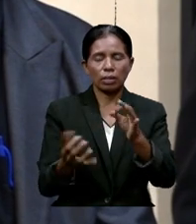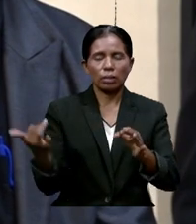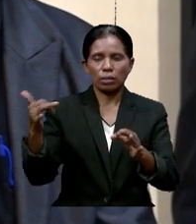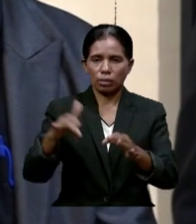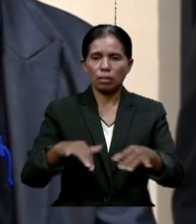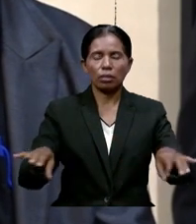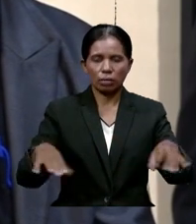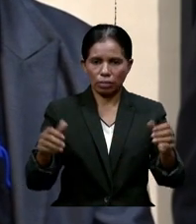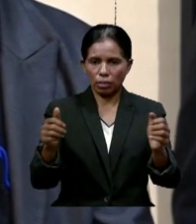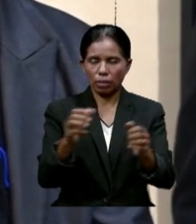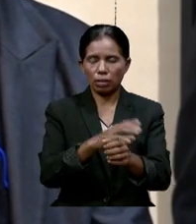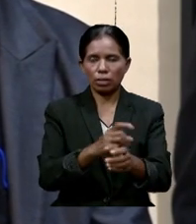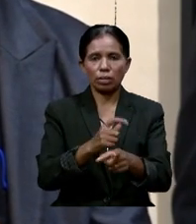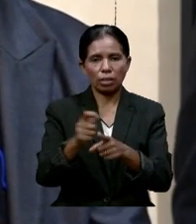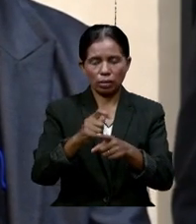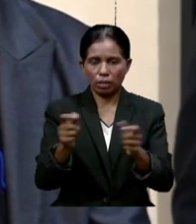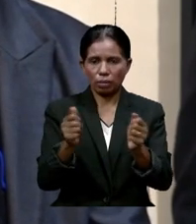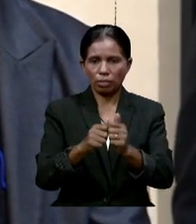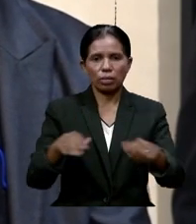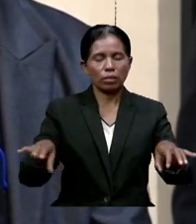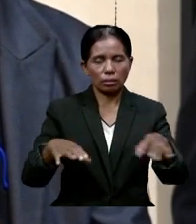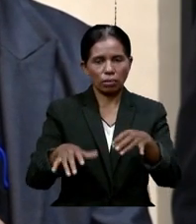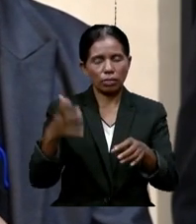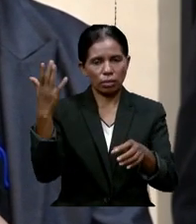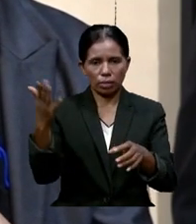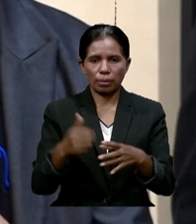nia curso, sira se serviço e a